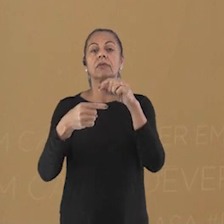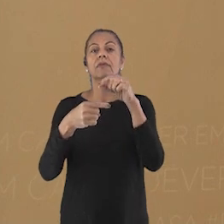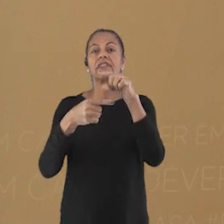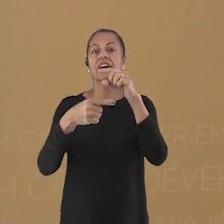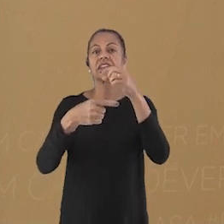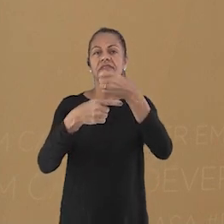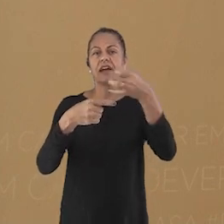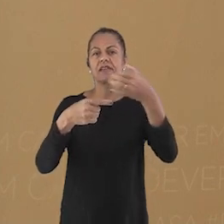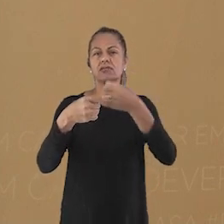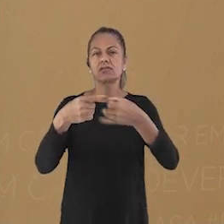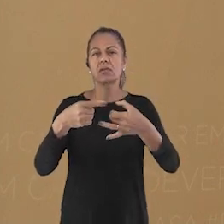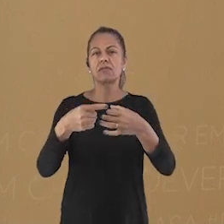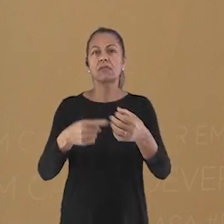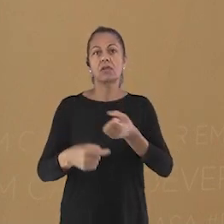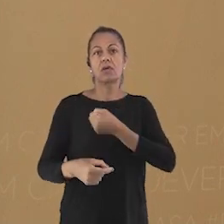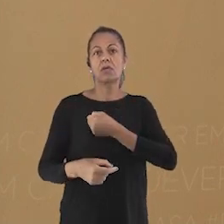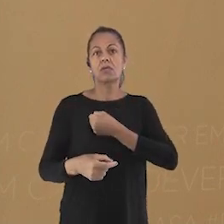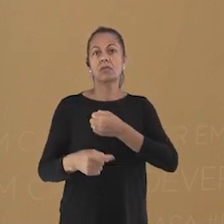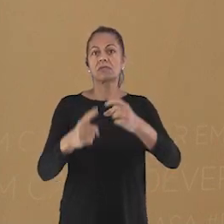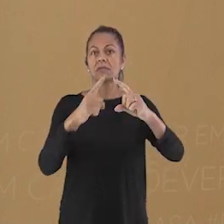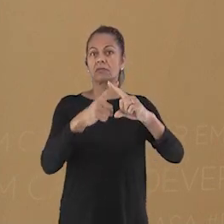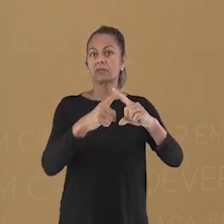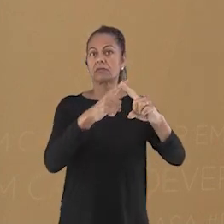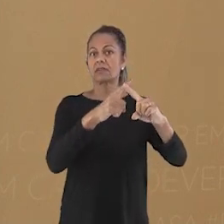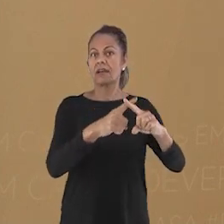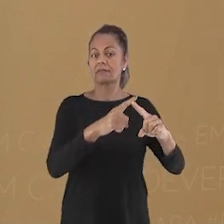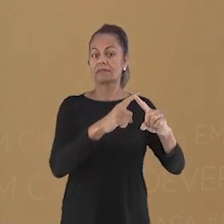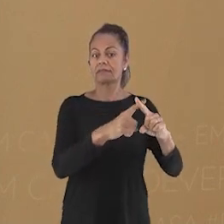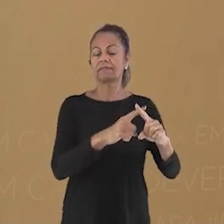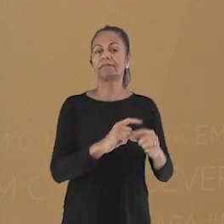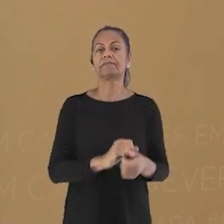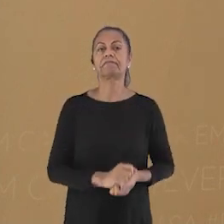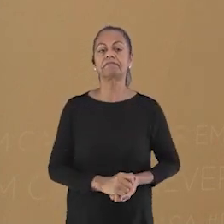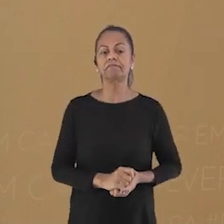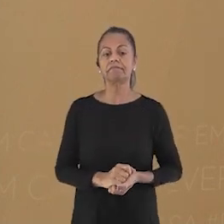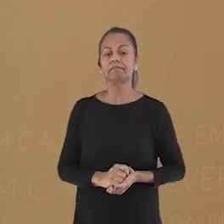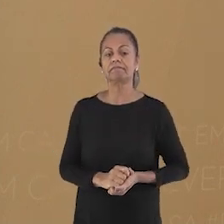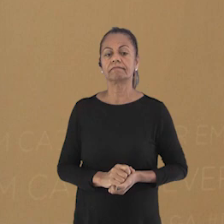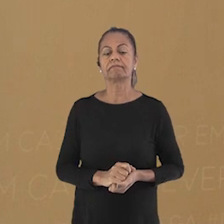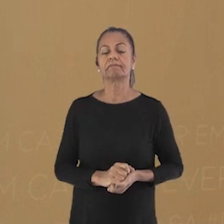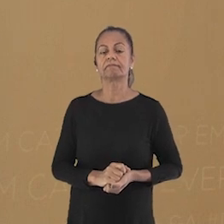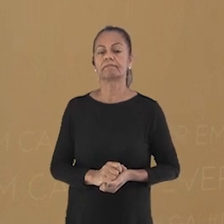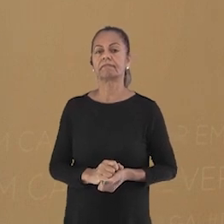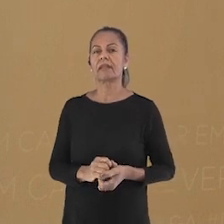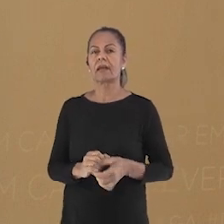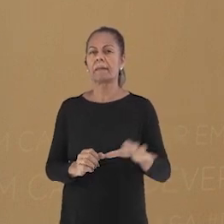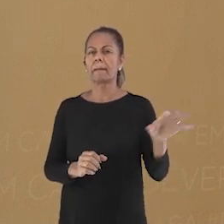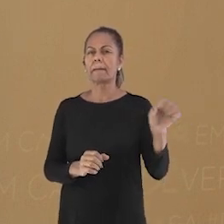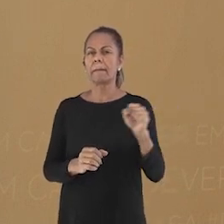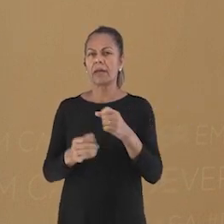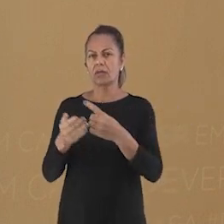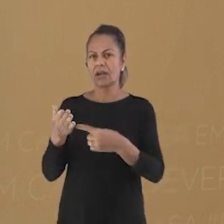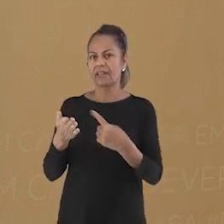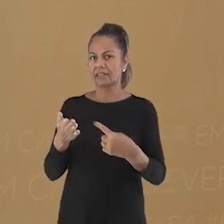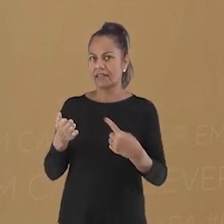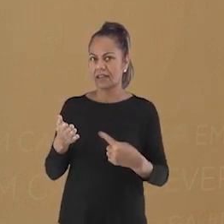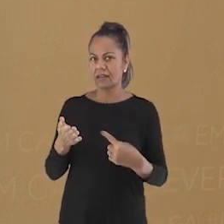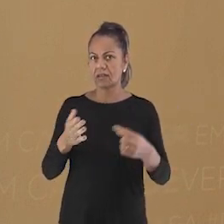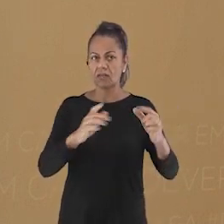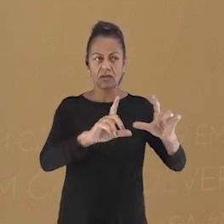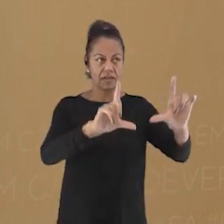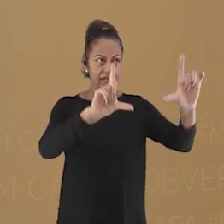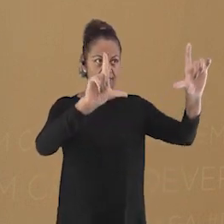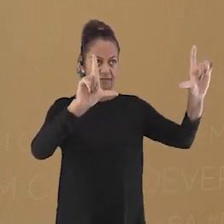multiplicar cada uma delas. 2, 3 e 4. Pegue seu caderno. Eu vou colocar na tela